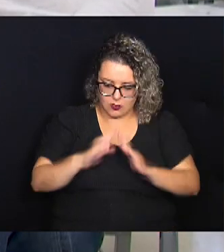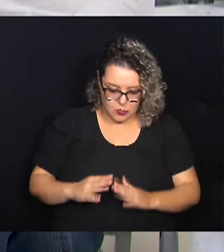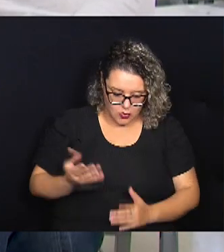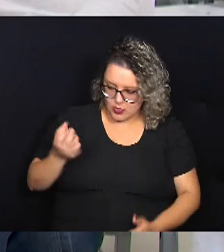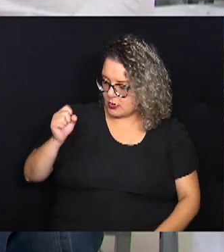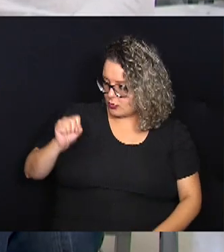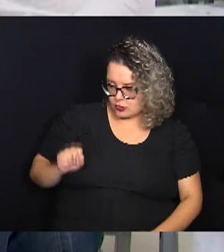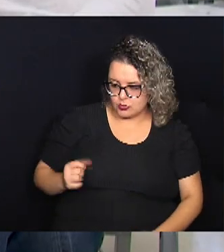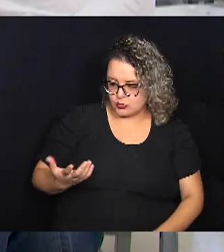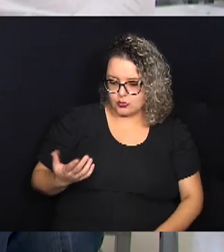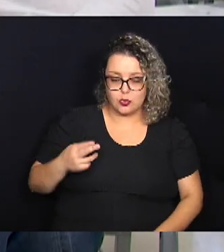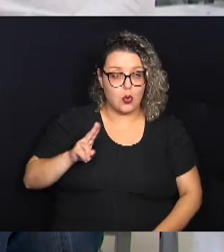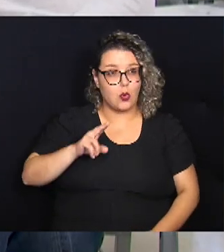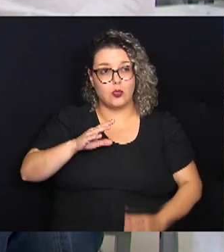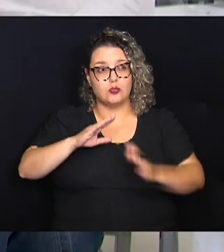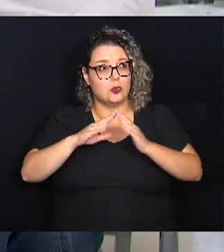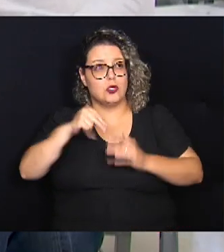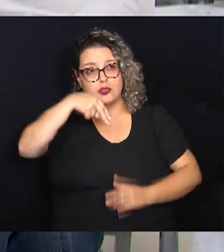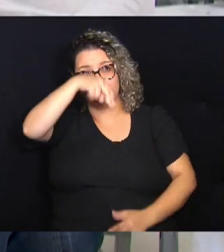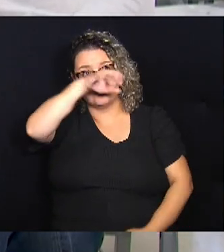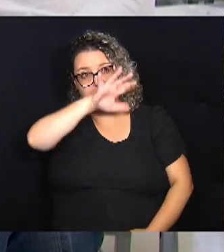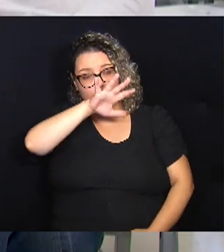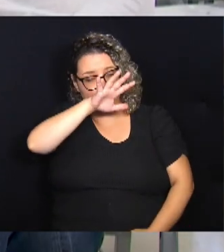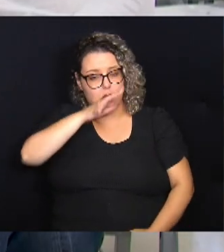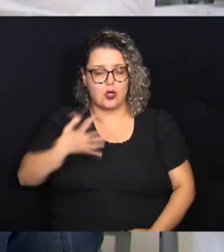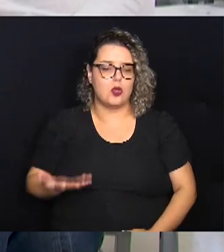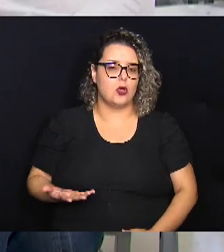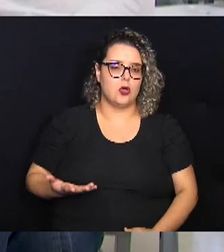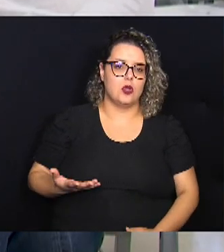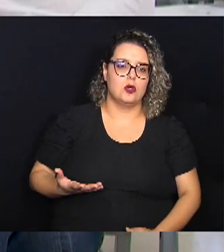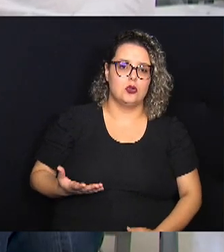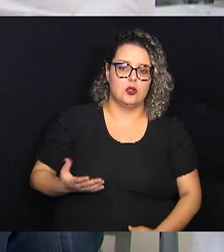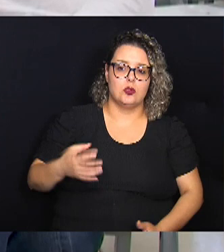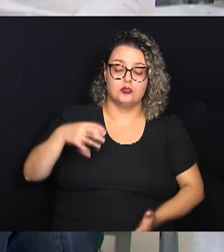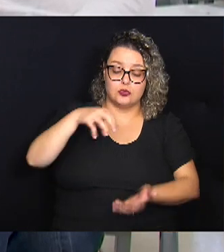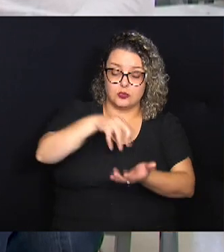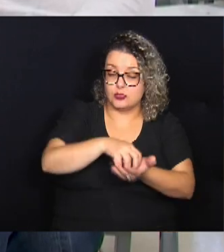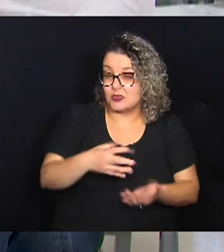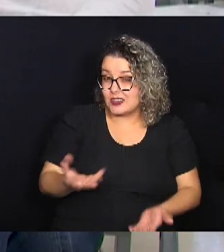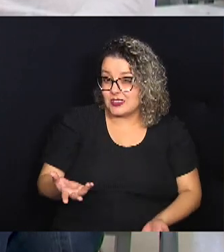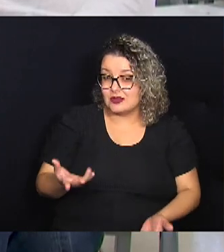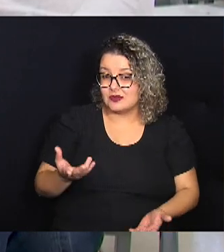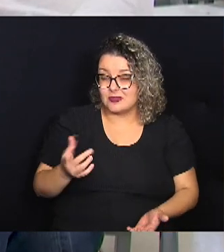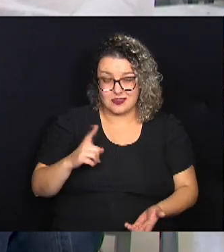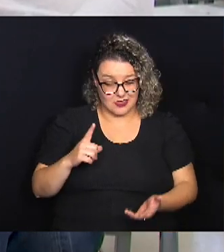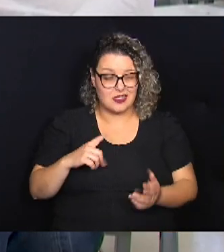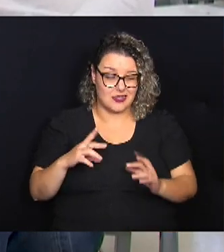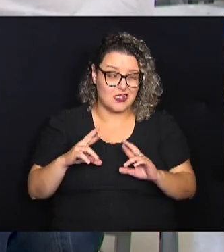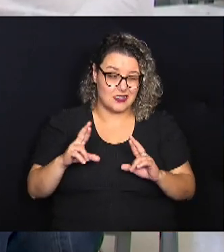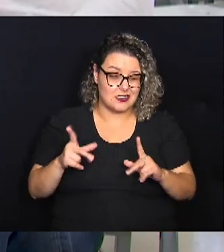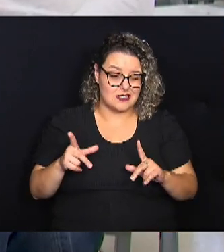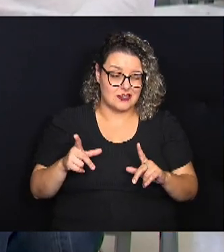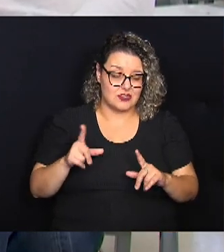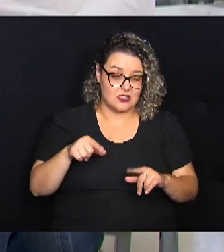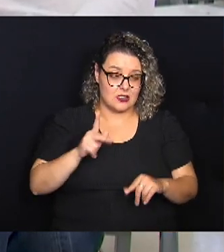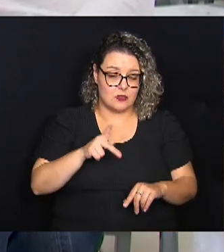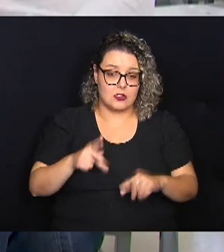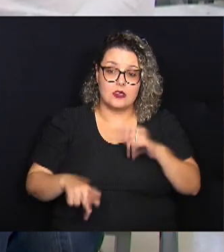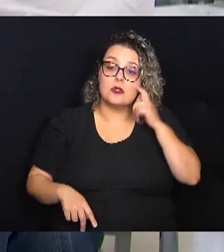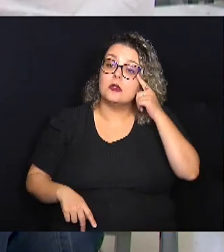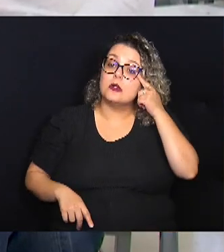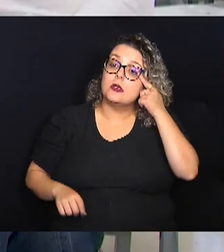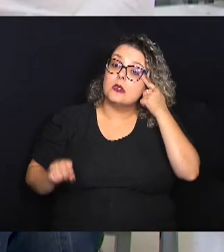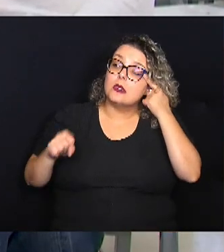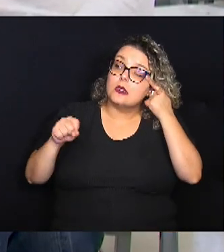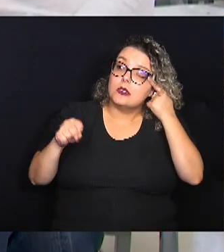é do Nordeste, do Norte, do Centro-Oeste, né? Tem muito isso, né, professora? Tem as gírias,